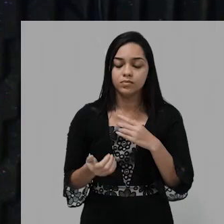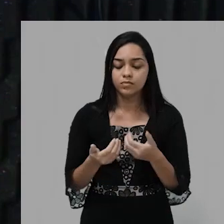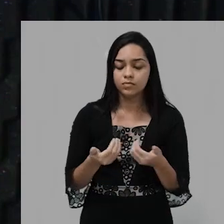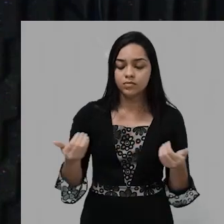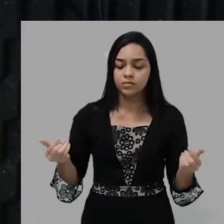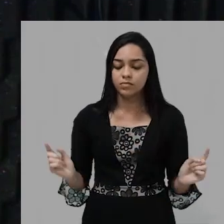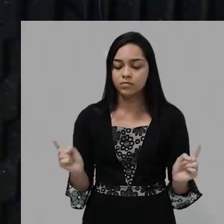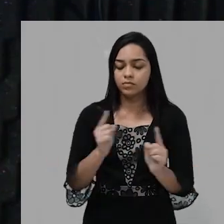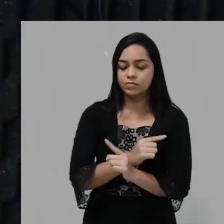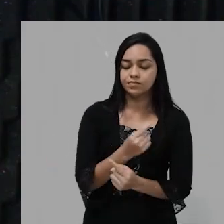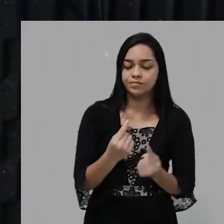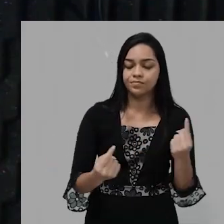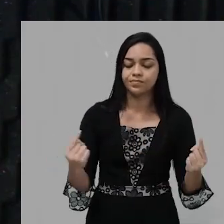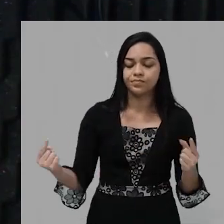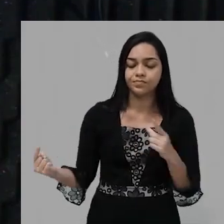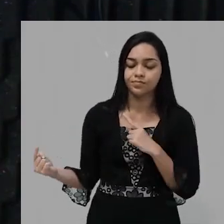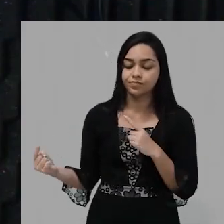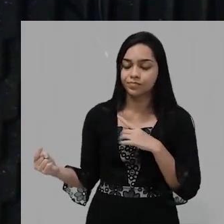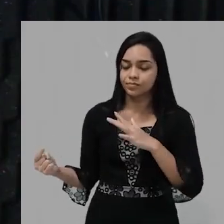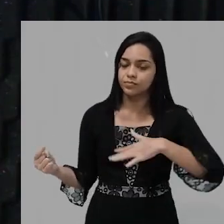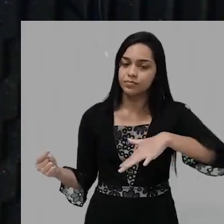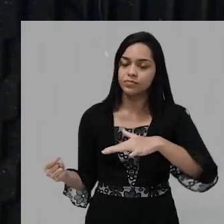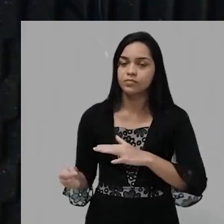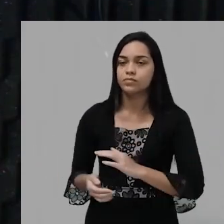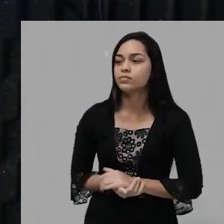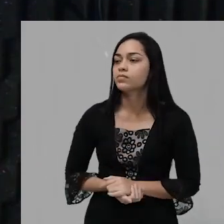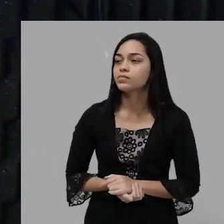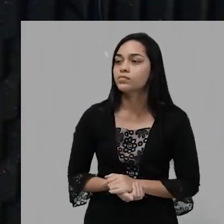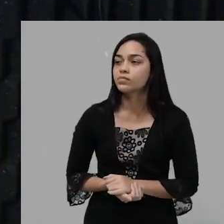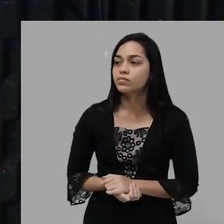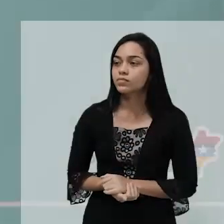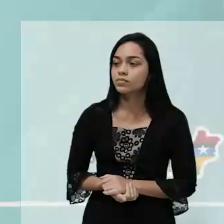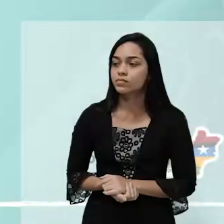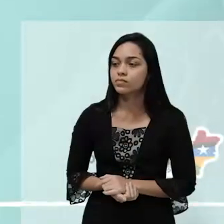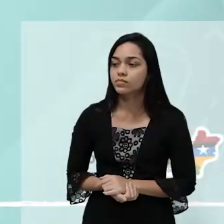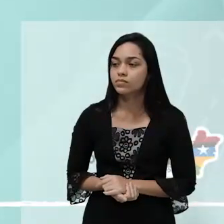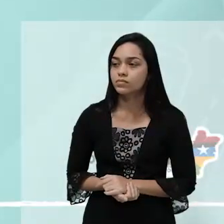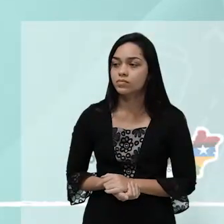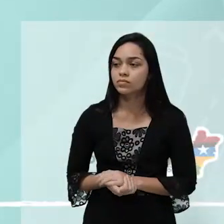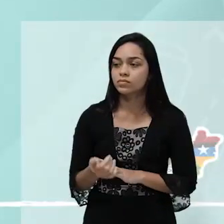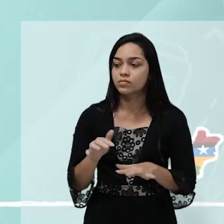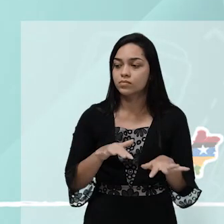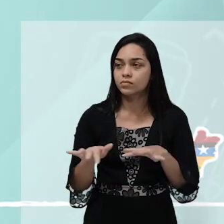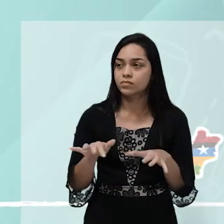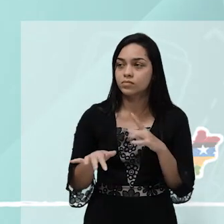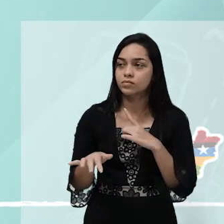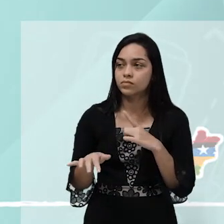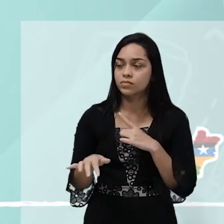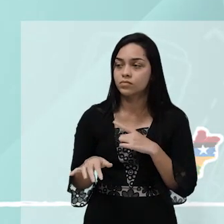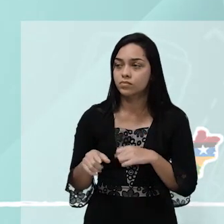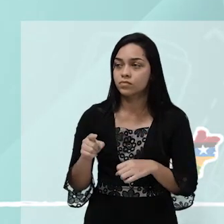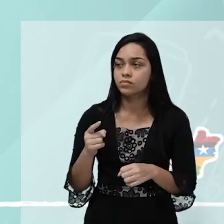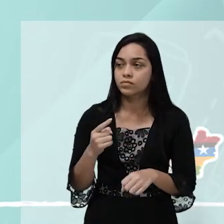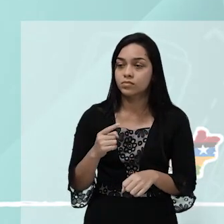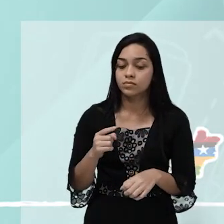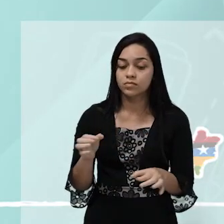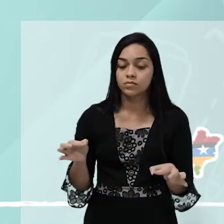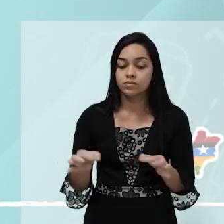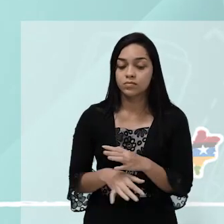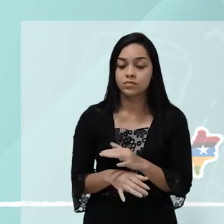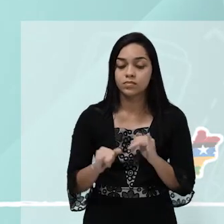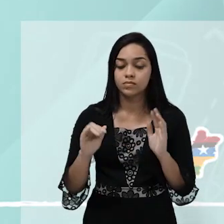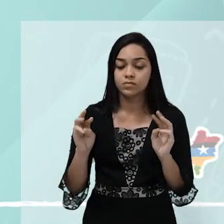aí em cada uma desses campos. O movimento torna-se um marco que põe fim à Idade